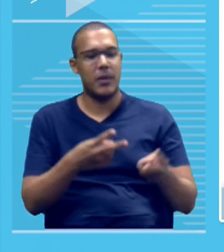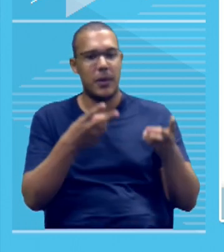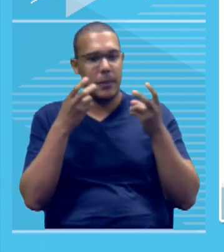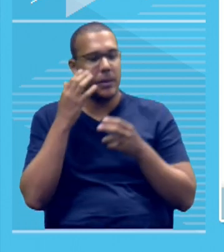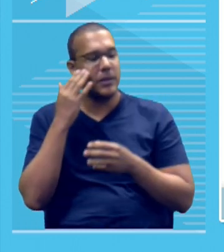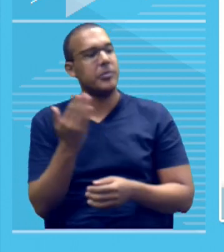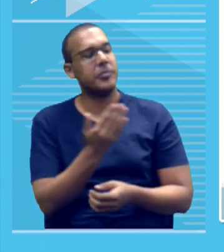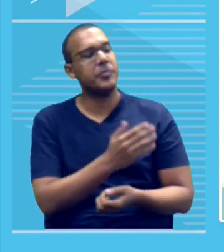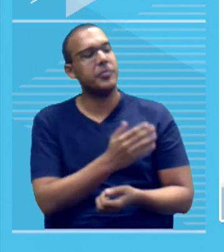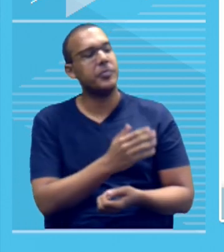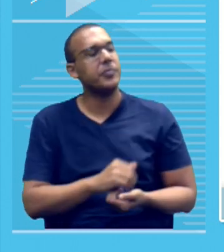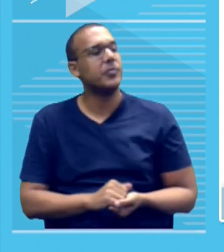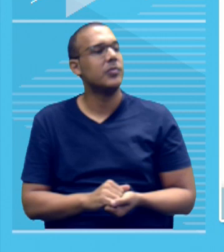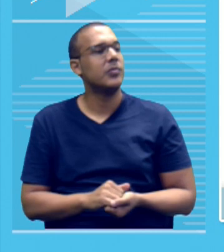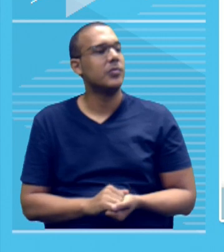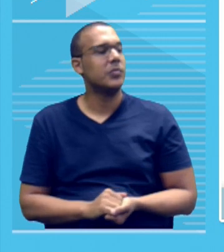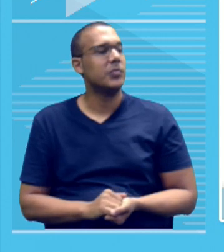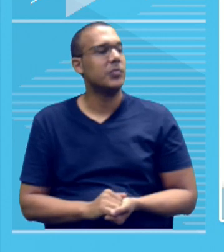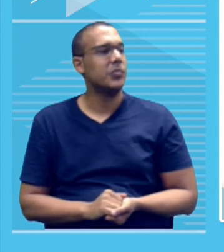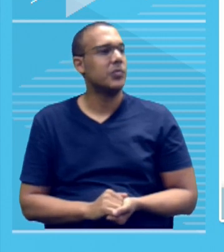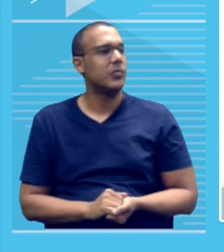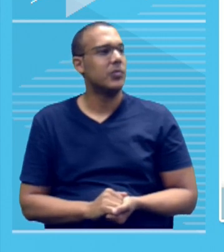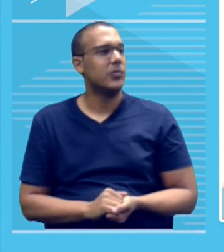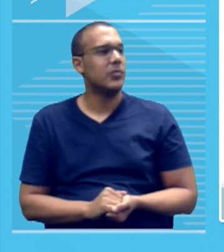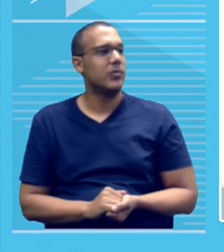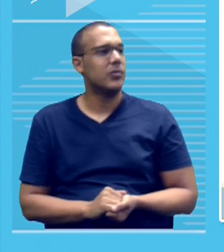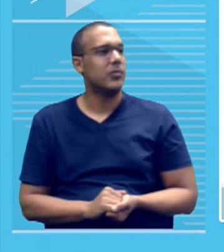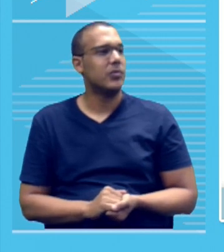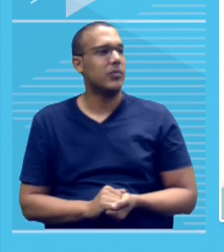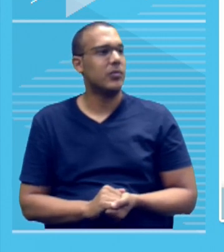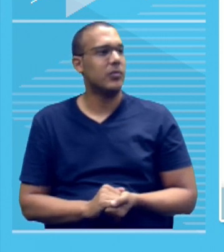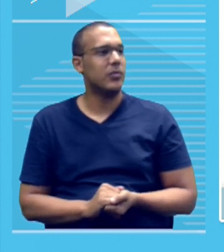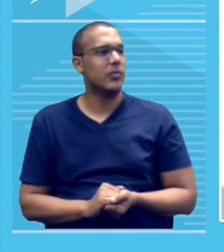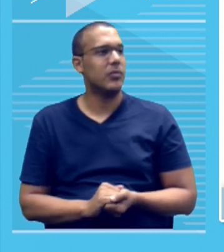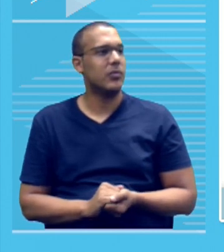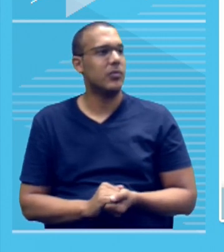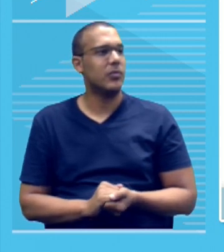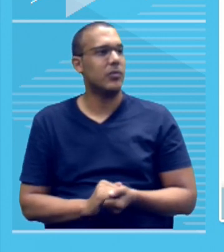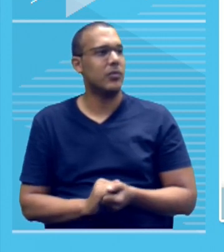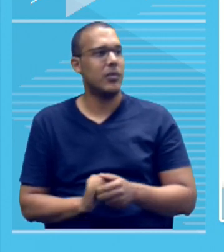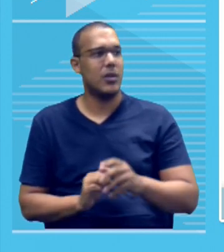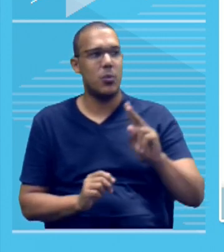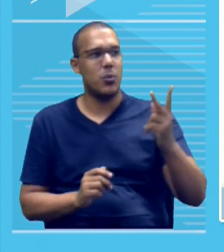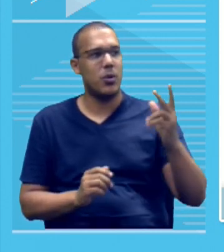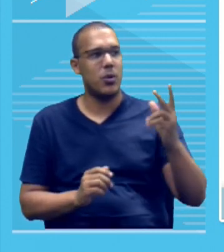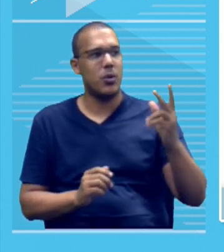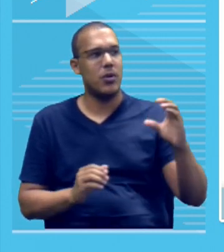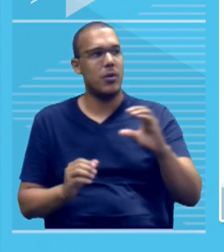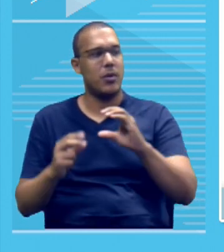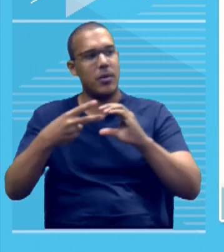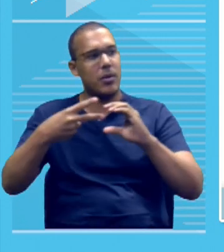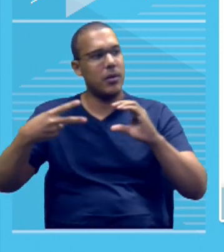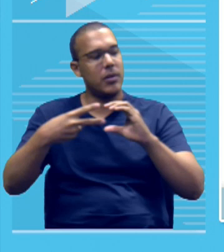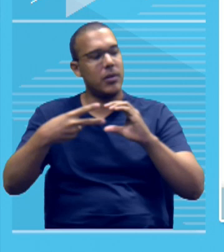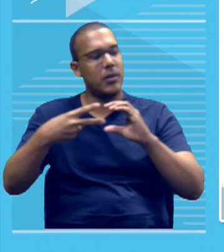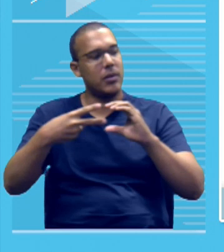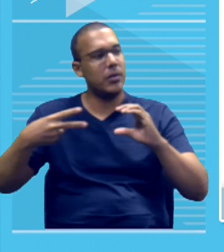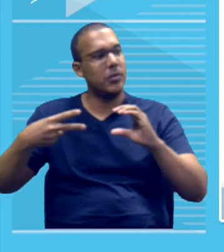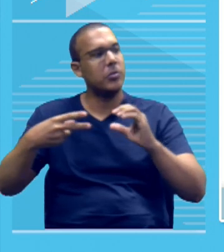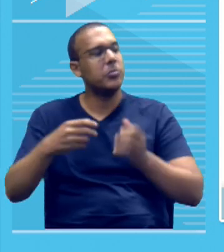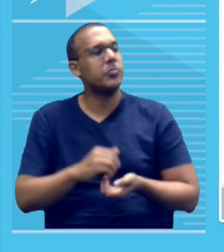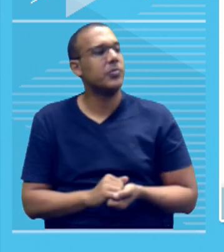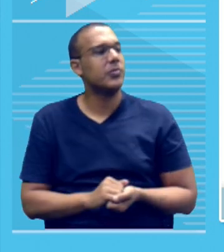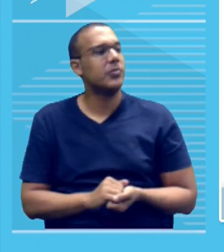Presta atenção. Aí, ó. O hidrogênio vai para o carbono mais hidrogenado da dupla ligação. Tá